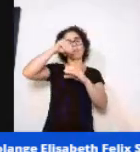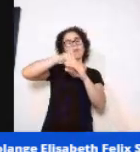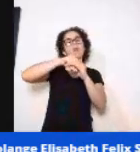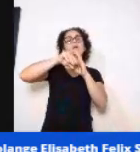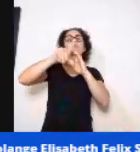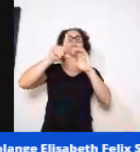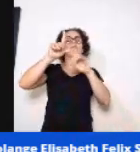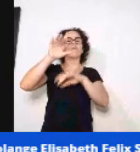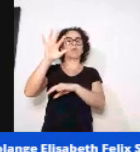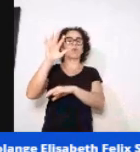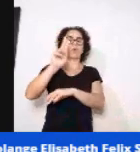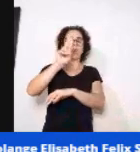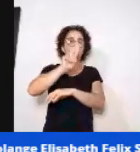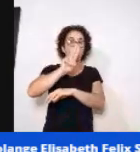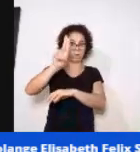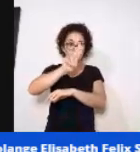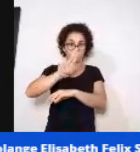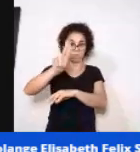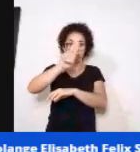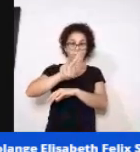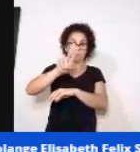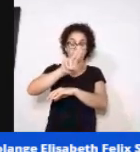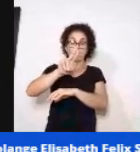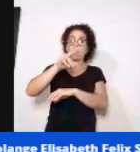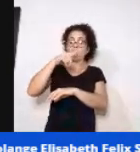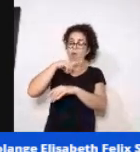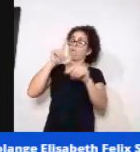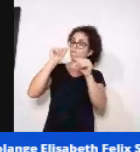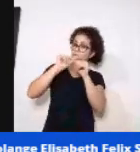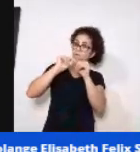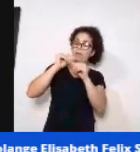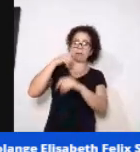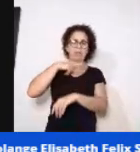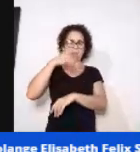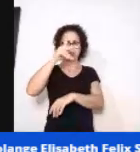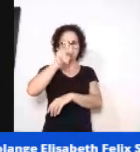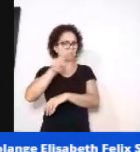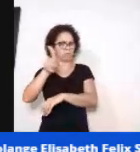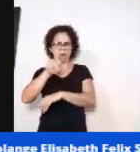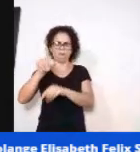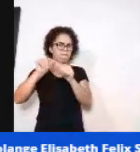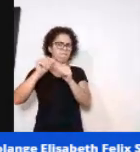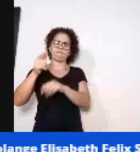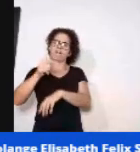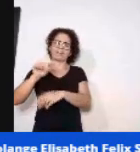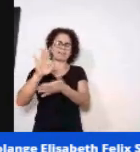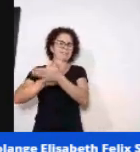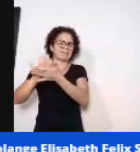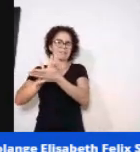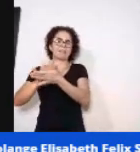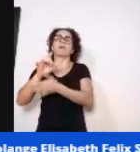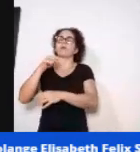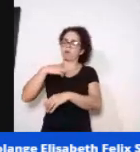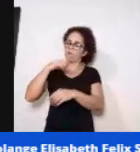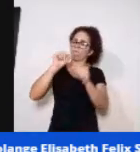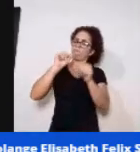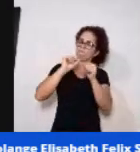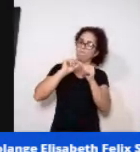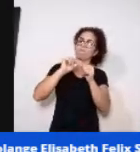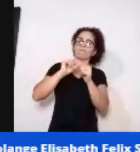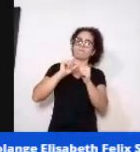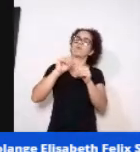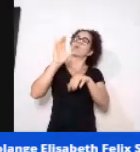fiz. Tem professor que não faz, fica lá parado. E eu falei, quer saber de uma coisa? Sentei a bunda na cadeira e fiquei uma semana só